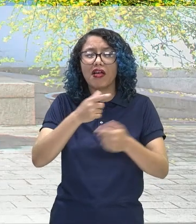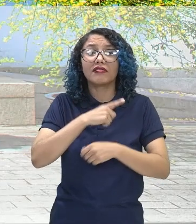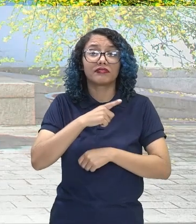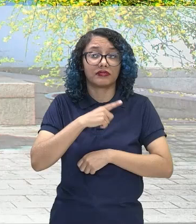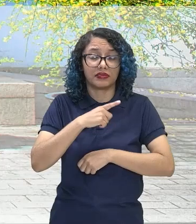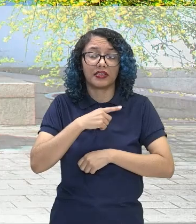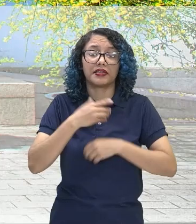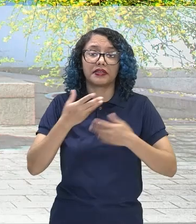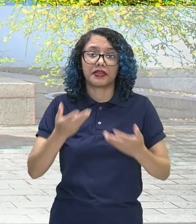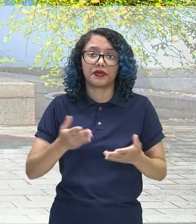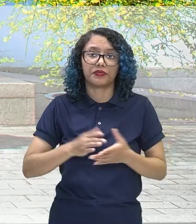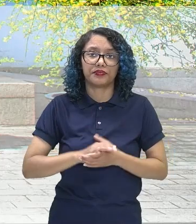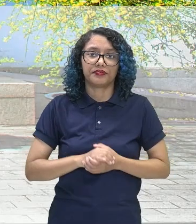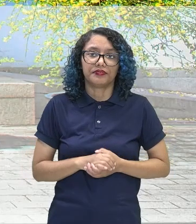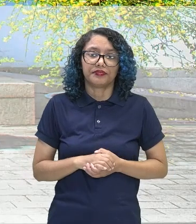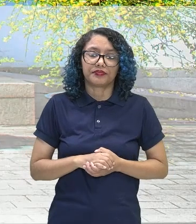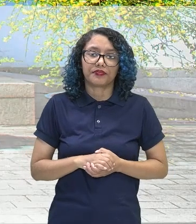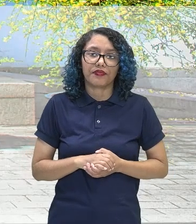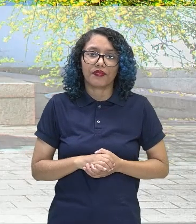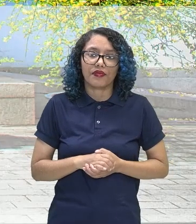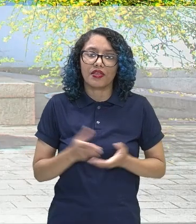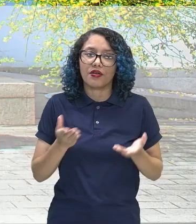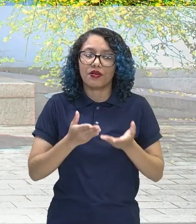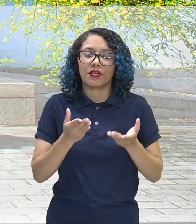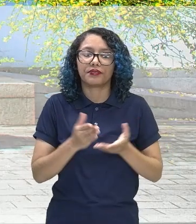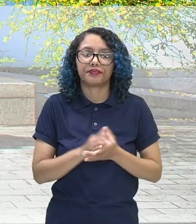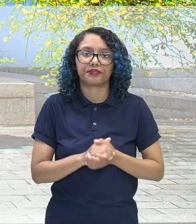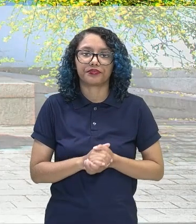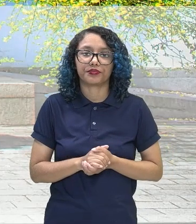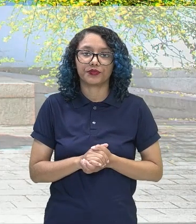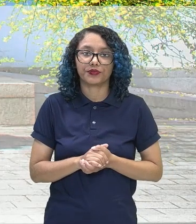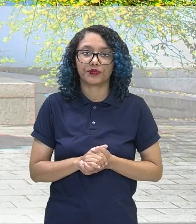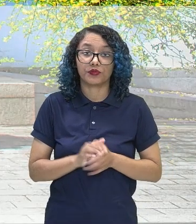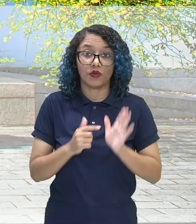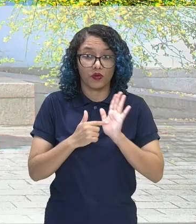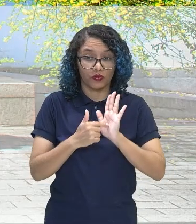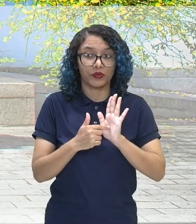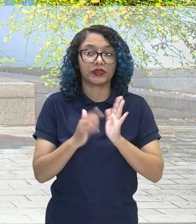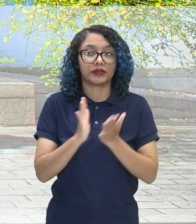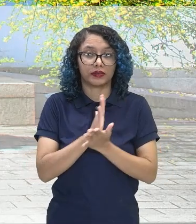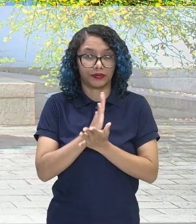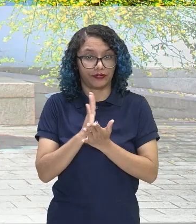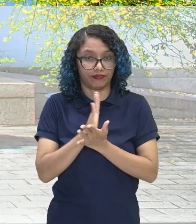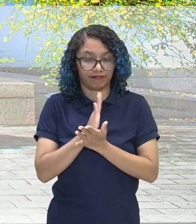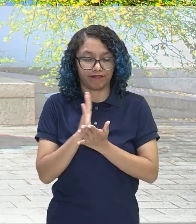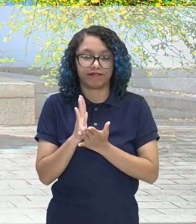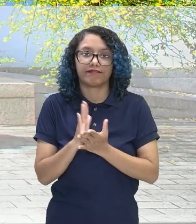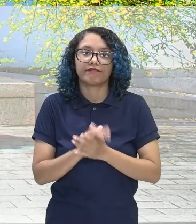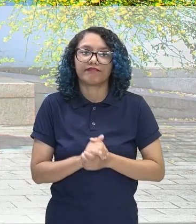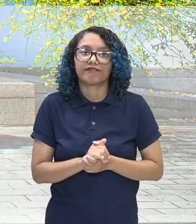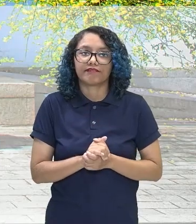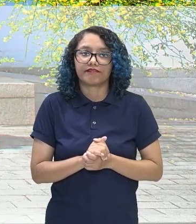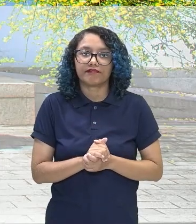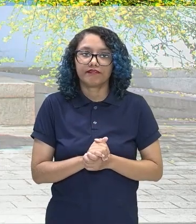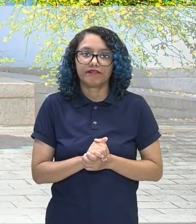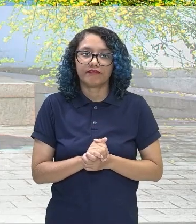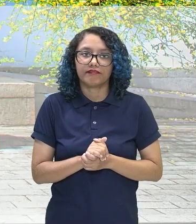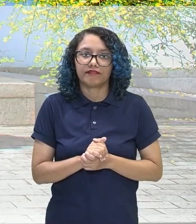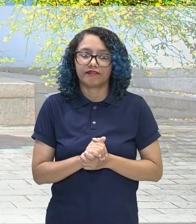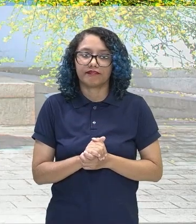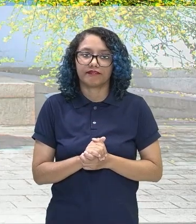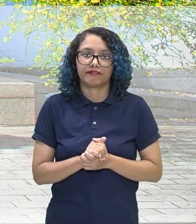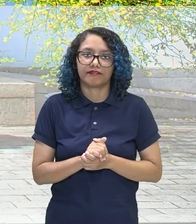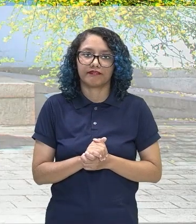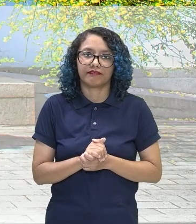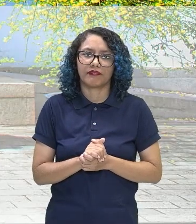de estilos, eu quero apresentar aqui para vocês alguns. Então, olha só. Ao longo desses processos,